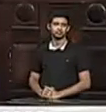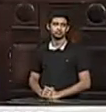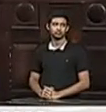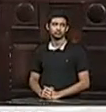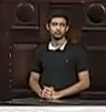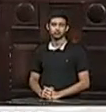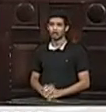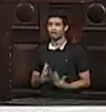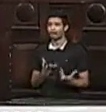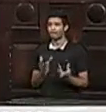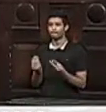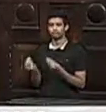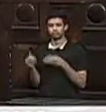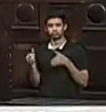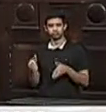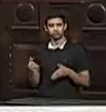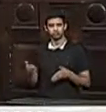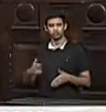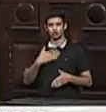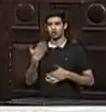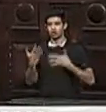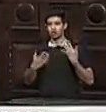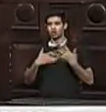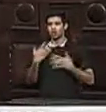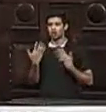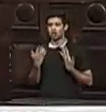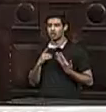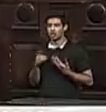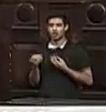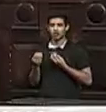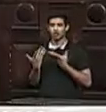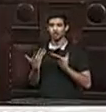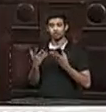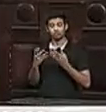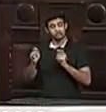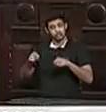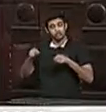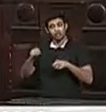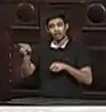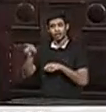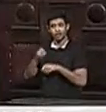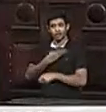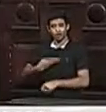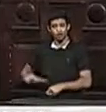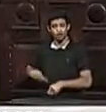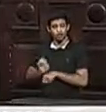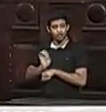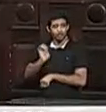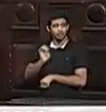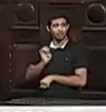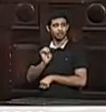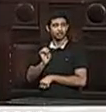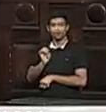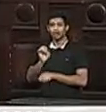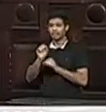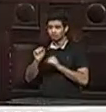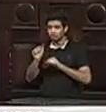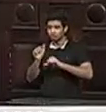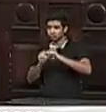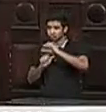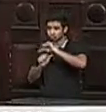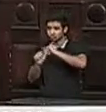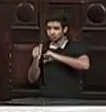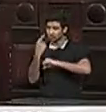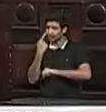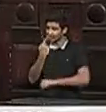estão assustadas com a possibilidade que vem do governo federal, porque a Loterge ainda é um instrumento do